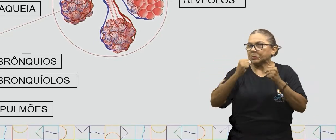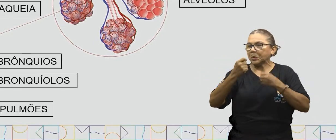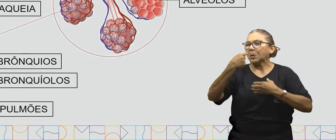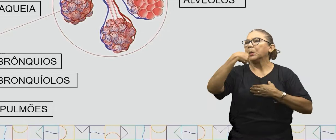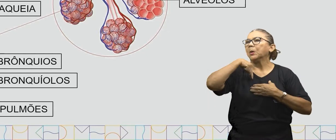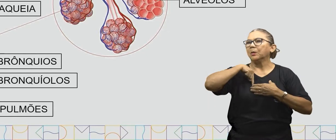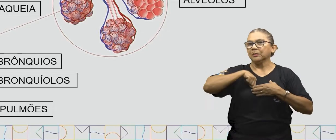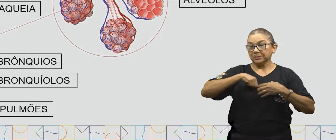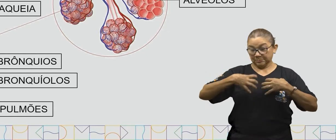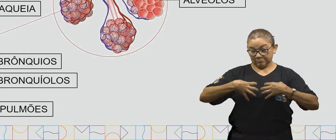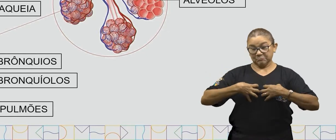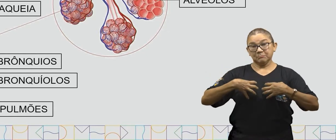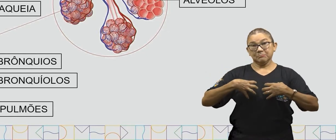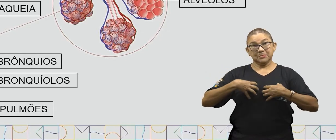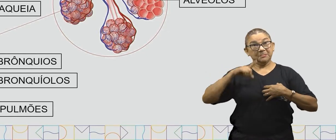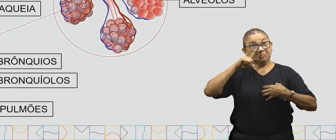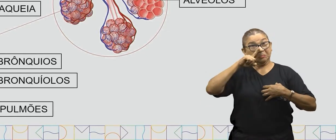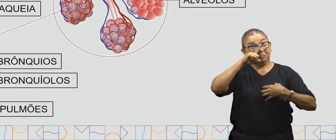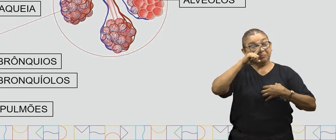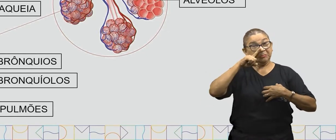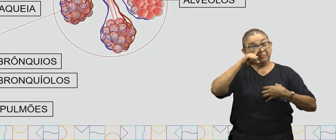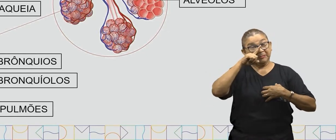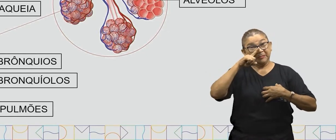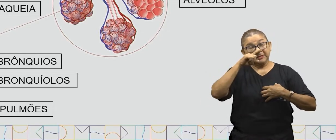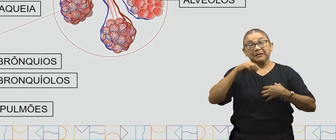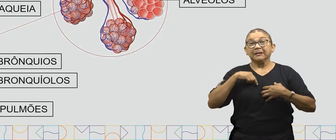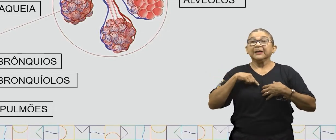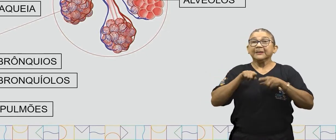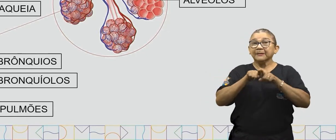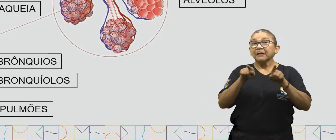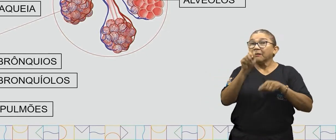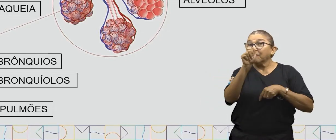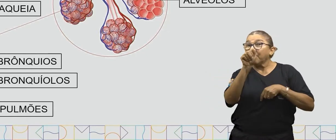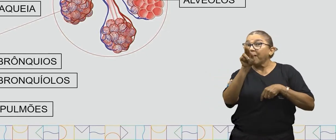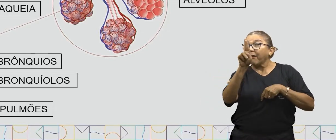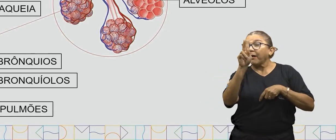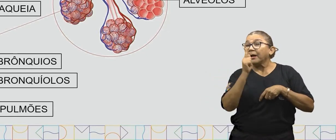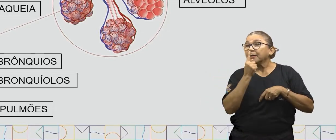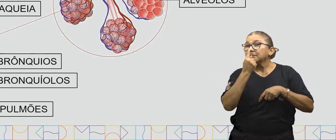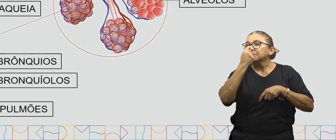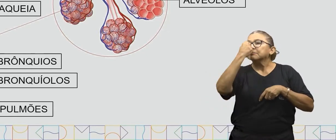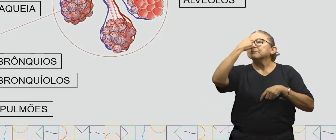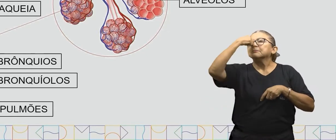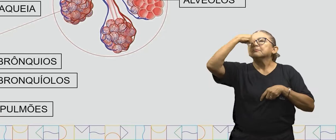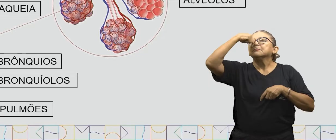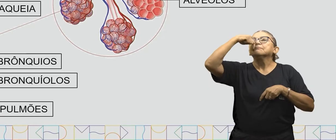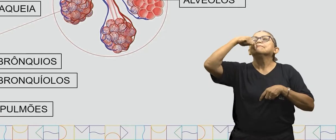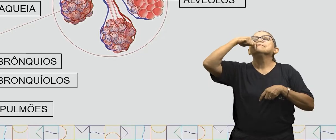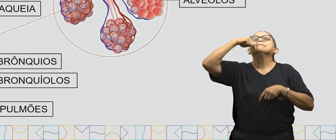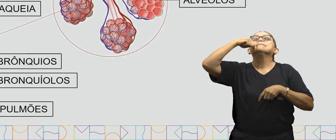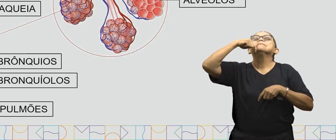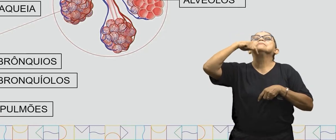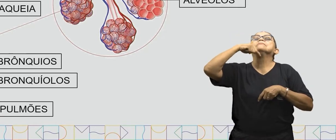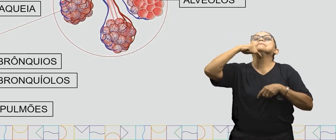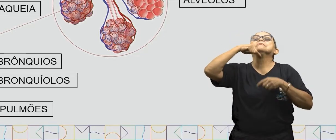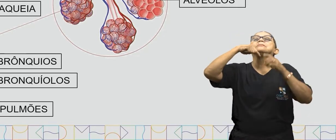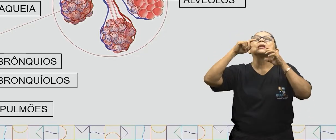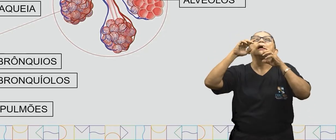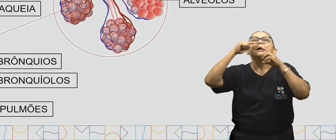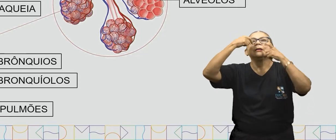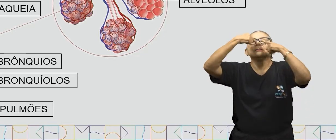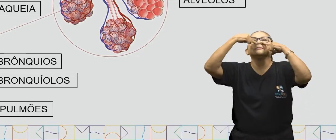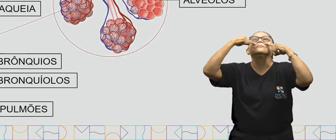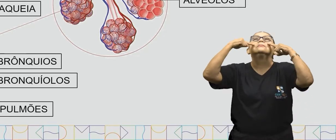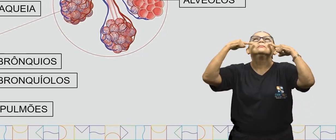Isso pode ser perigoso. Ao sair do nariz, o ar segue para a cavidade nasal, onde é aquecido